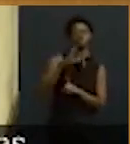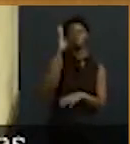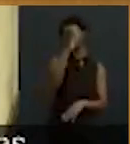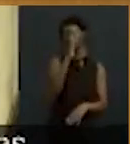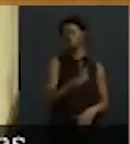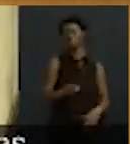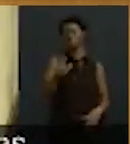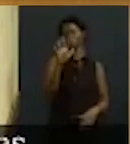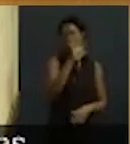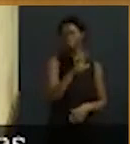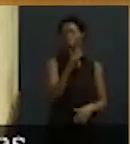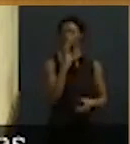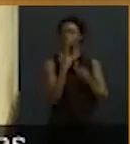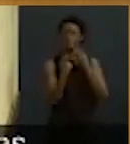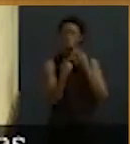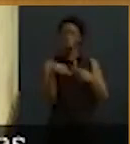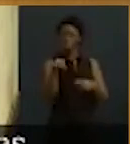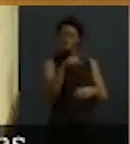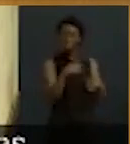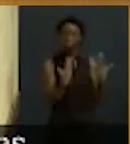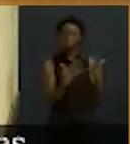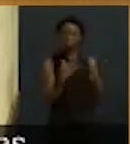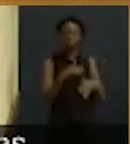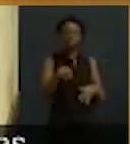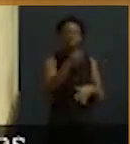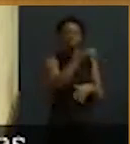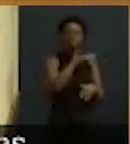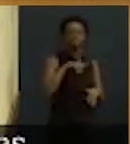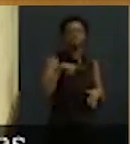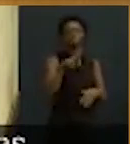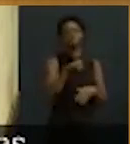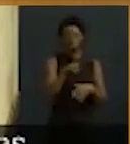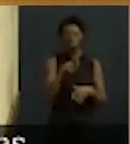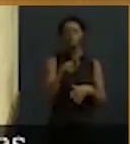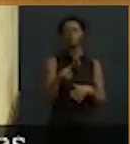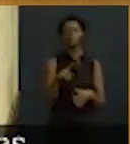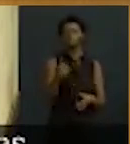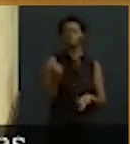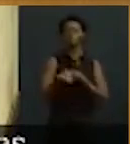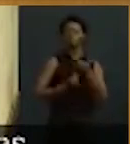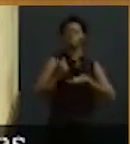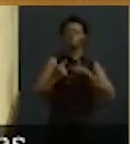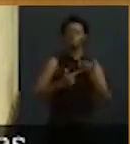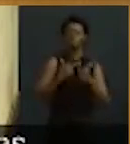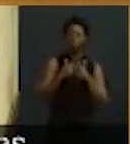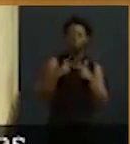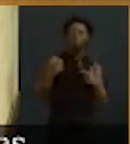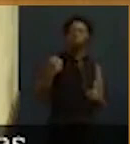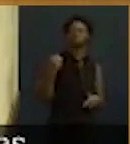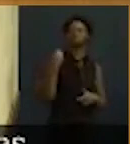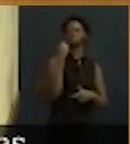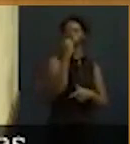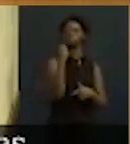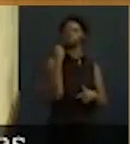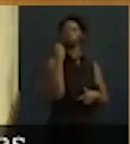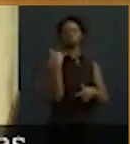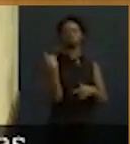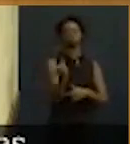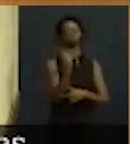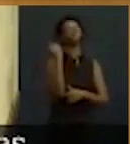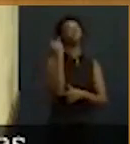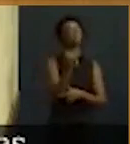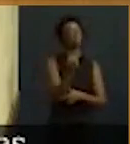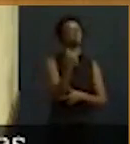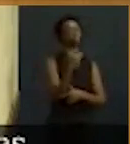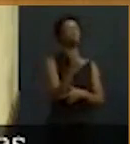brasileira. E digo isto em homenagem aos colegas dos recursos constitucionais que têm obtido vitórias expressivas nos tribunais